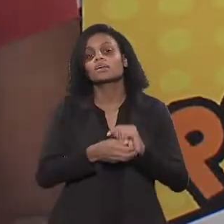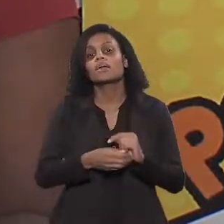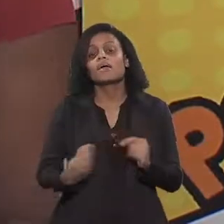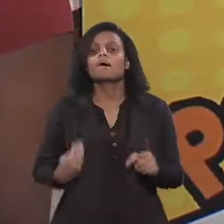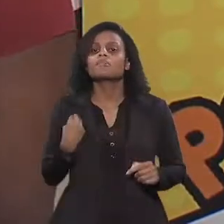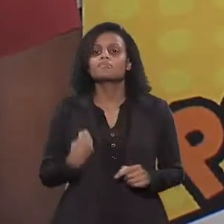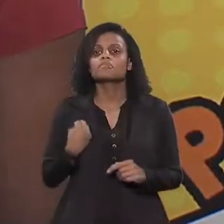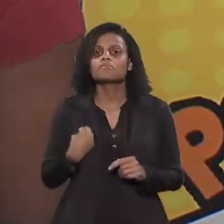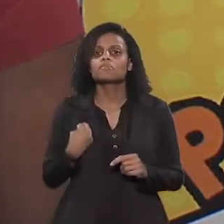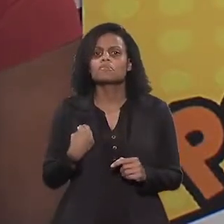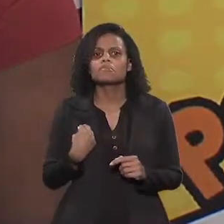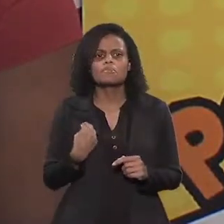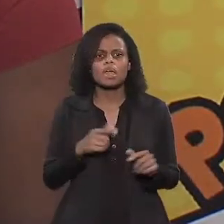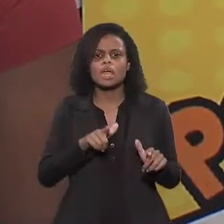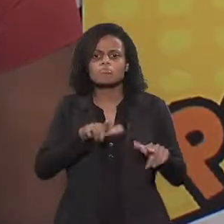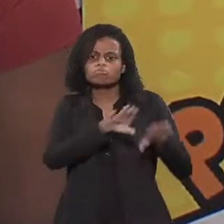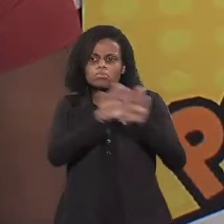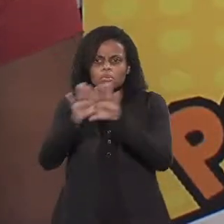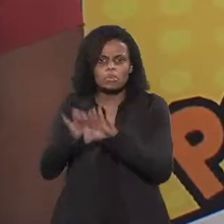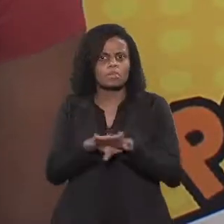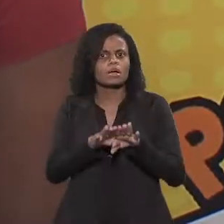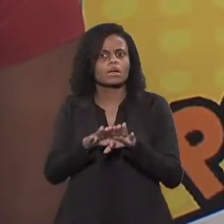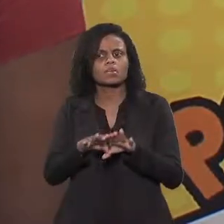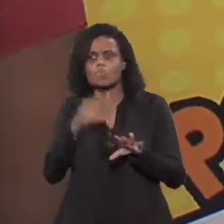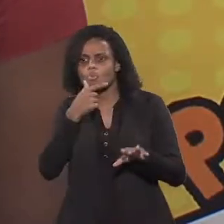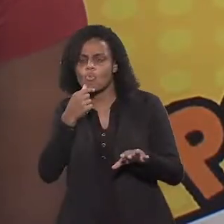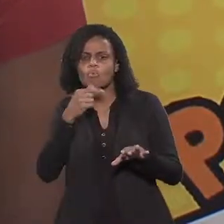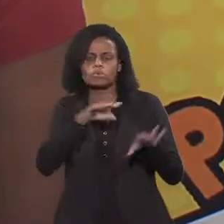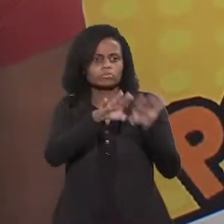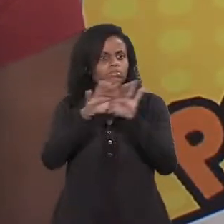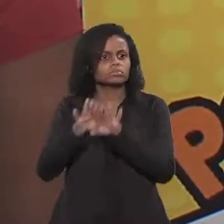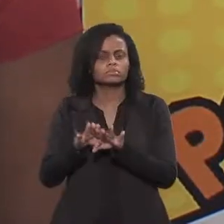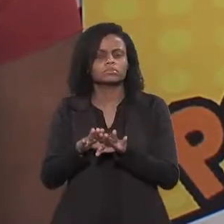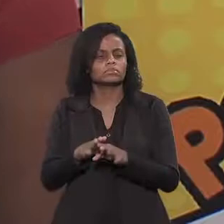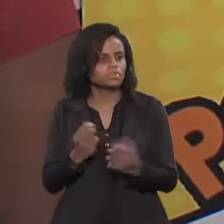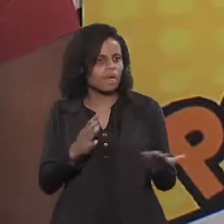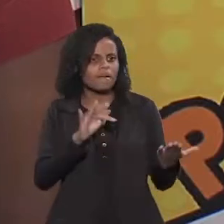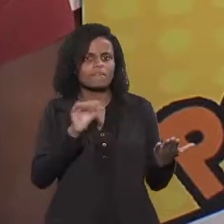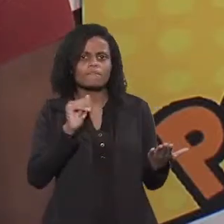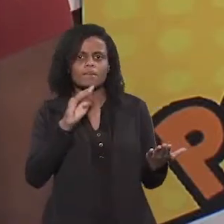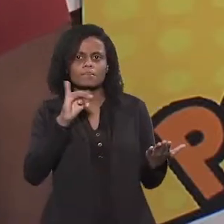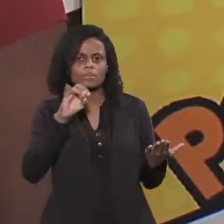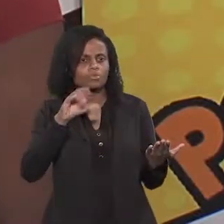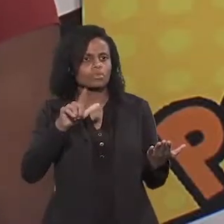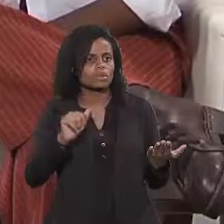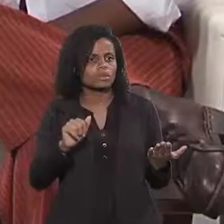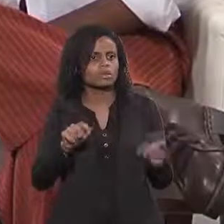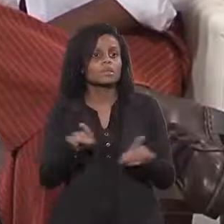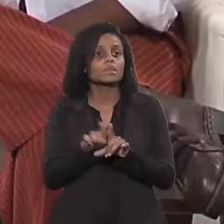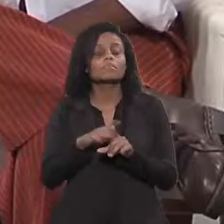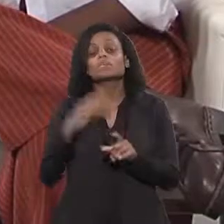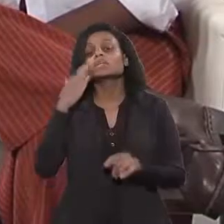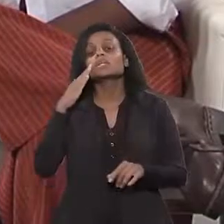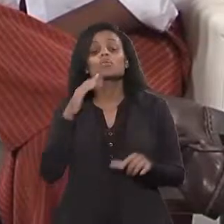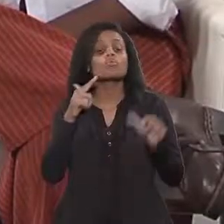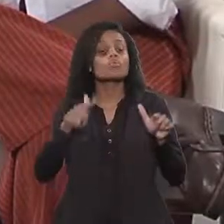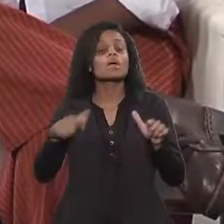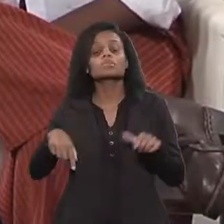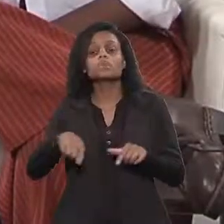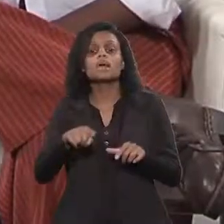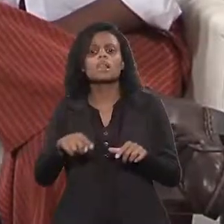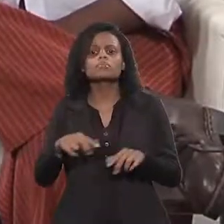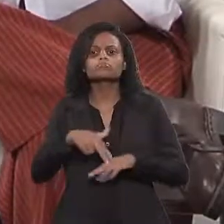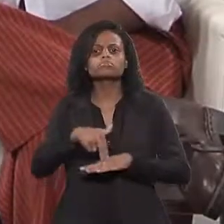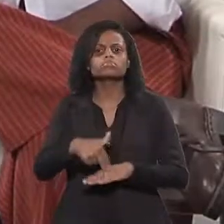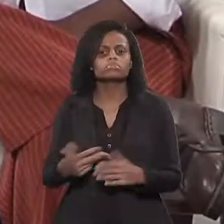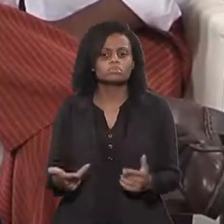a viver numa situação mais igualitária aos homens também, não é isso, Fabiola? Isso. Entender também o lugar que ela